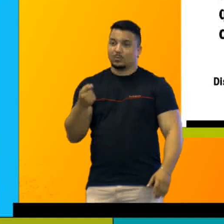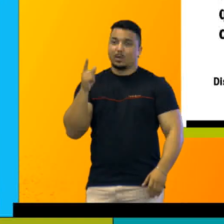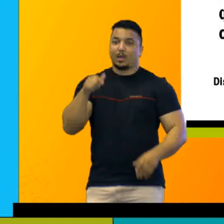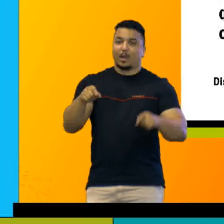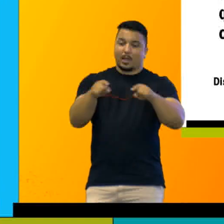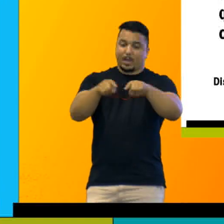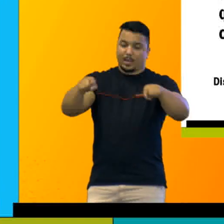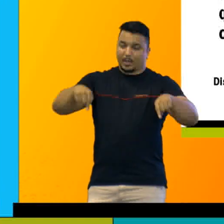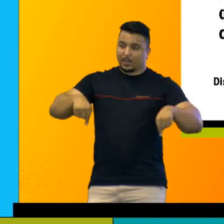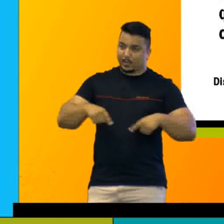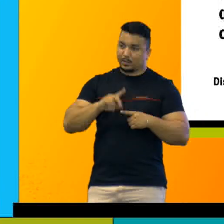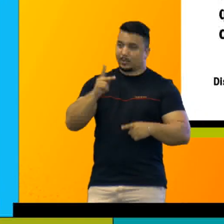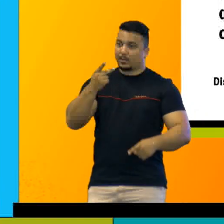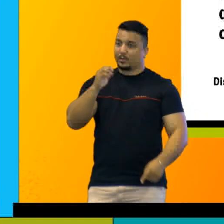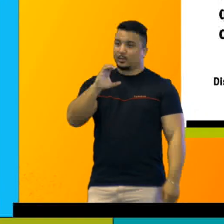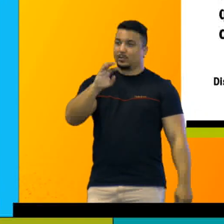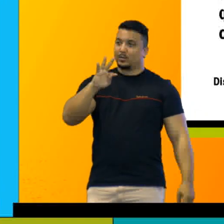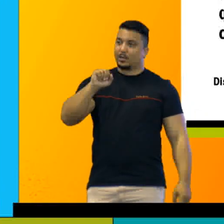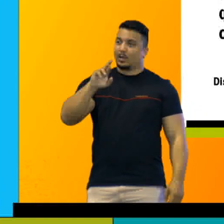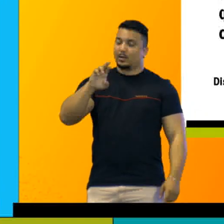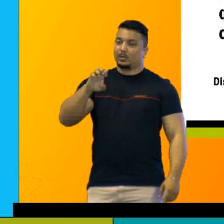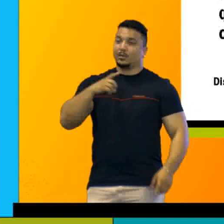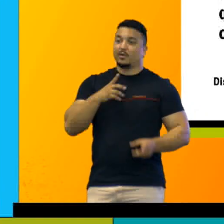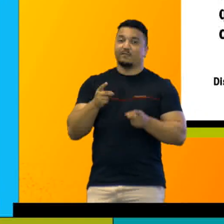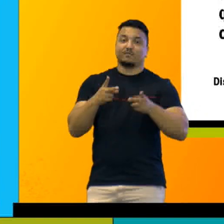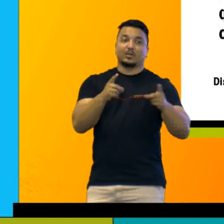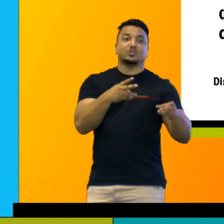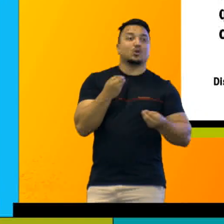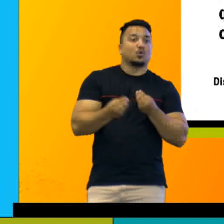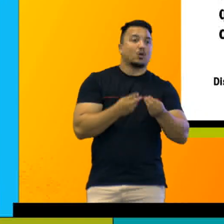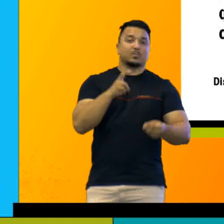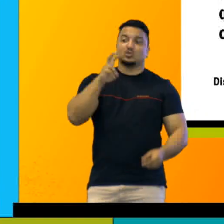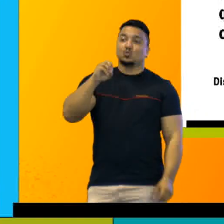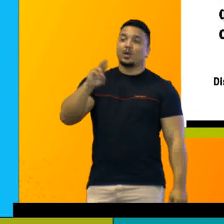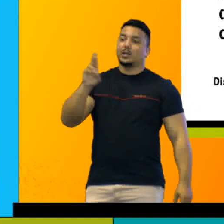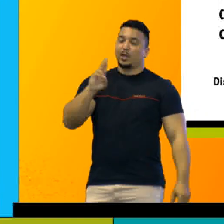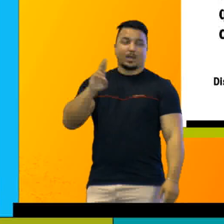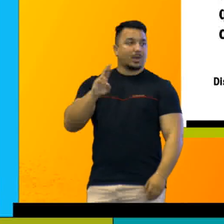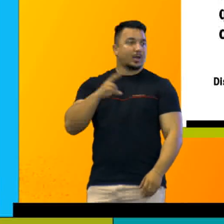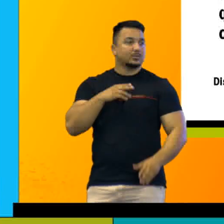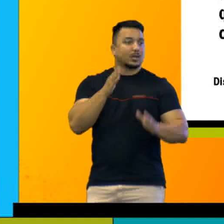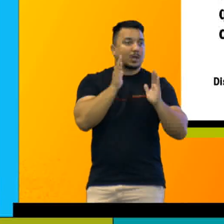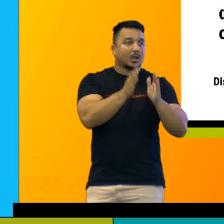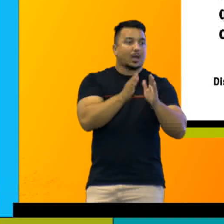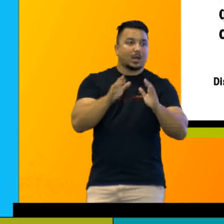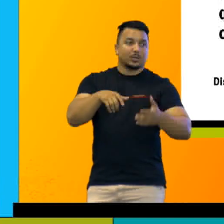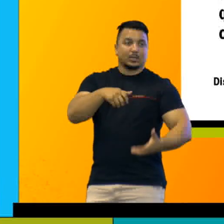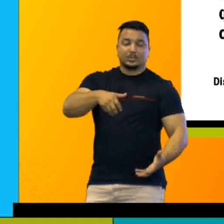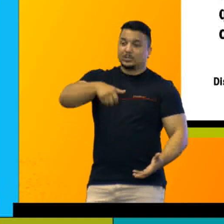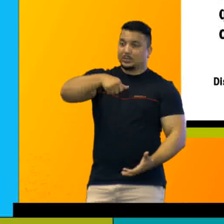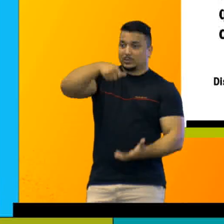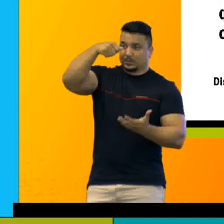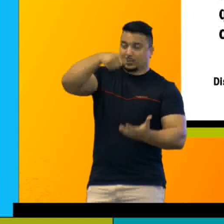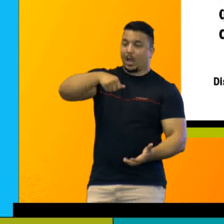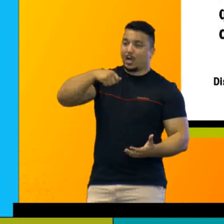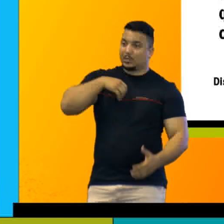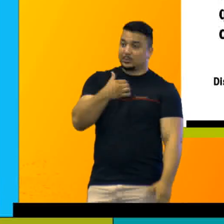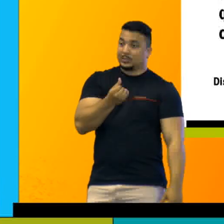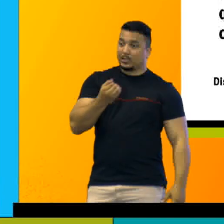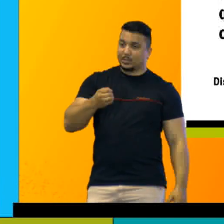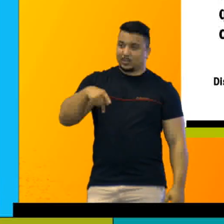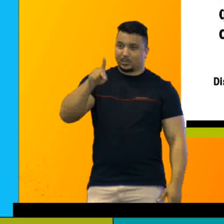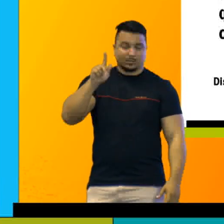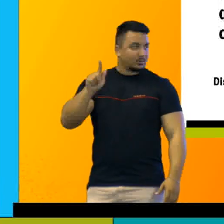por hectare. E vendia por R$ 50 cada saca de 60